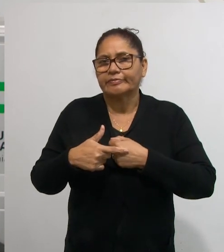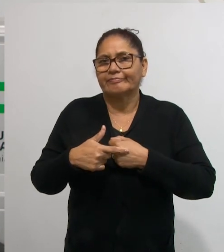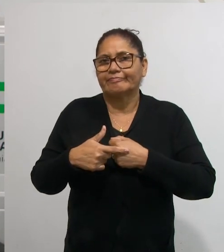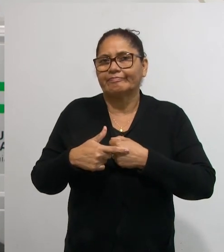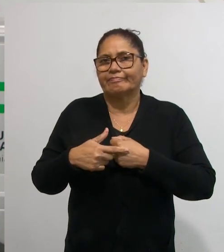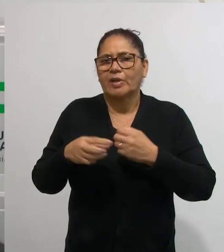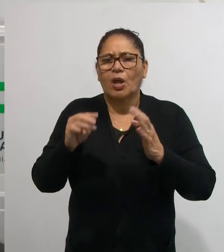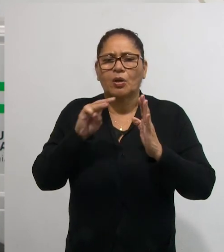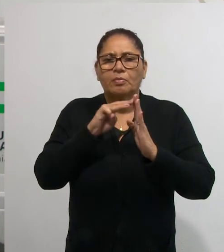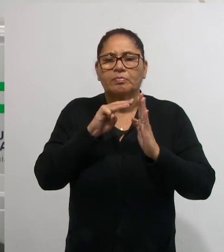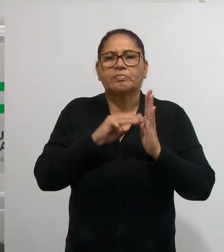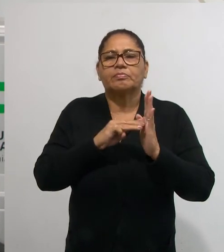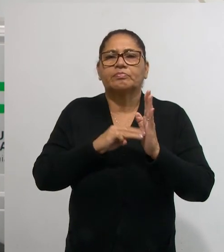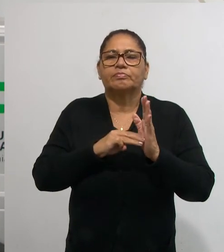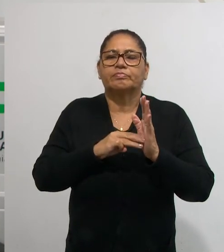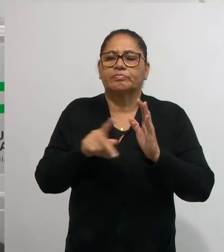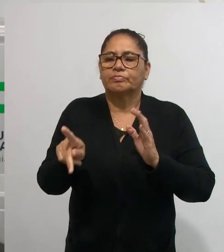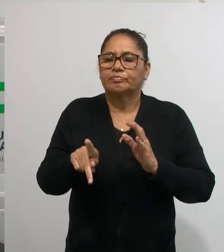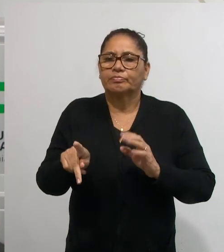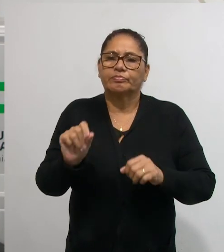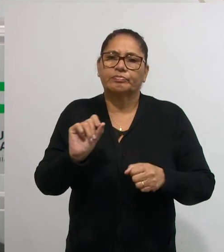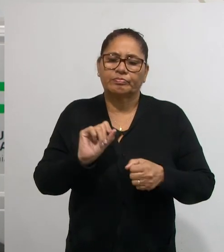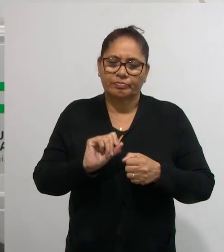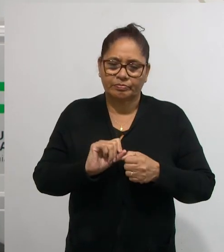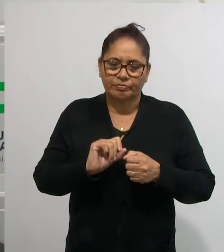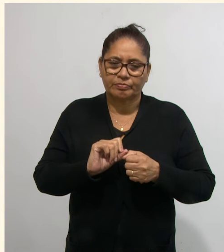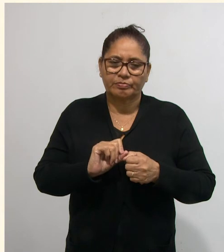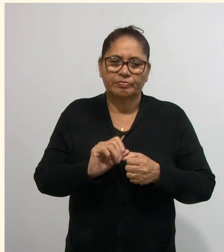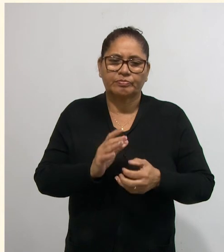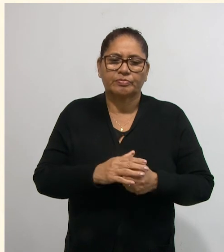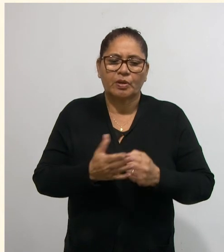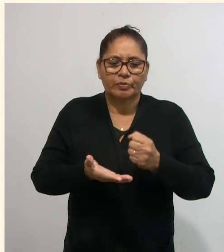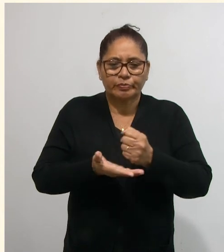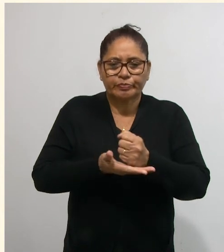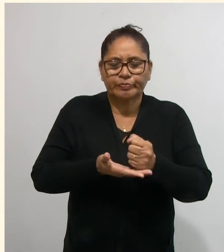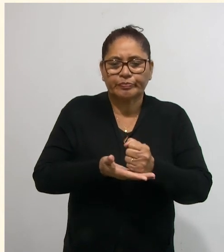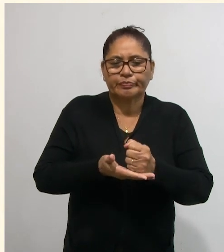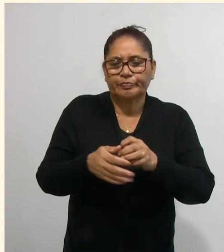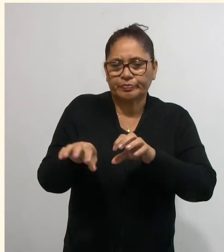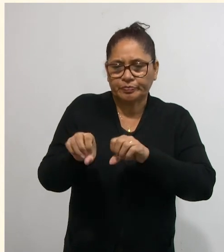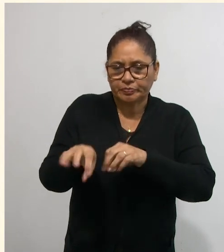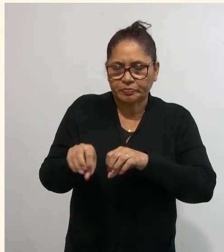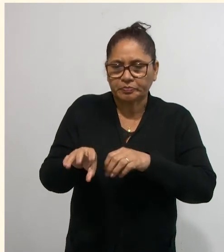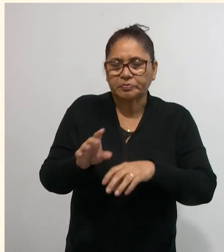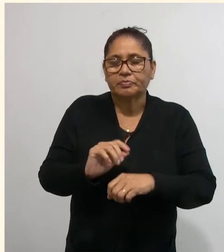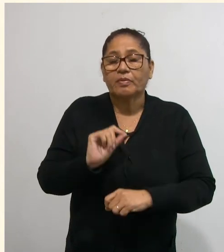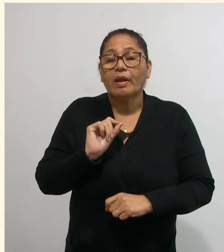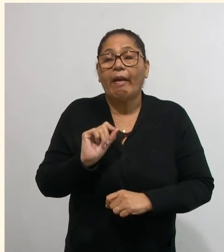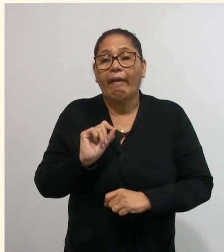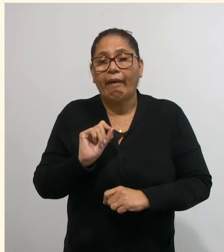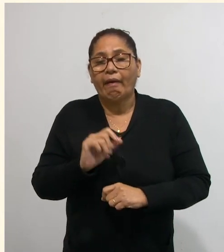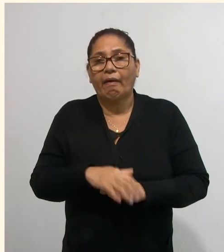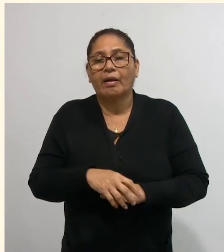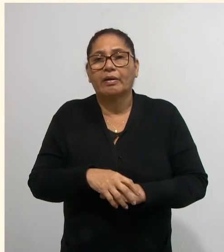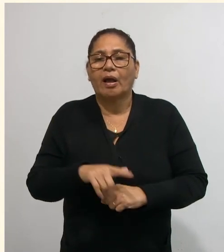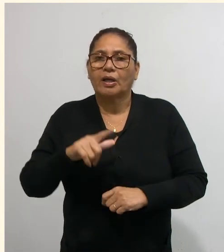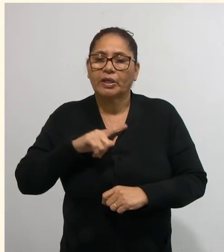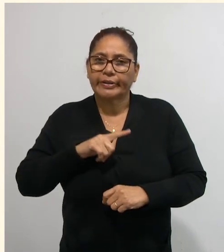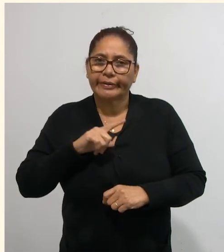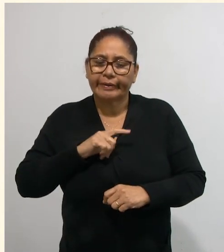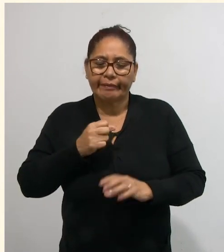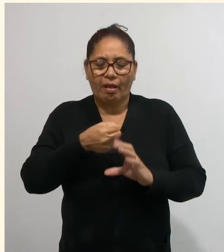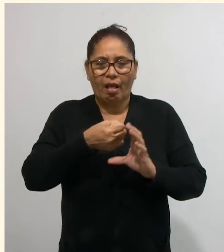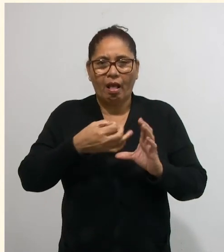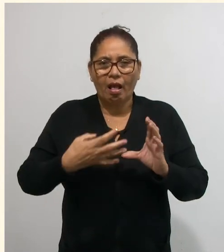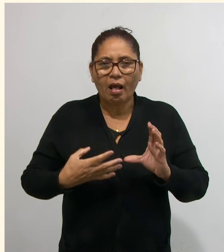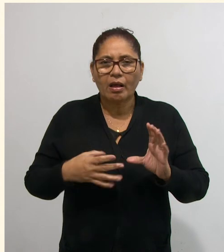se constituir o método que o professor utiliza. Os princípios básicos do ensino é